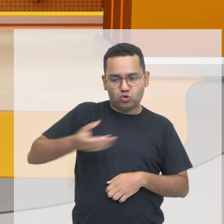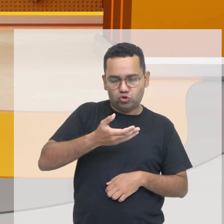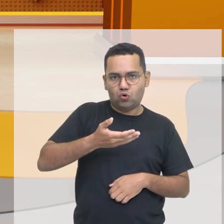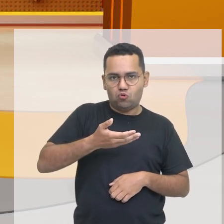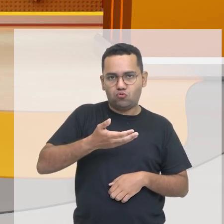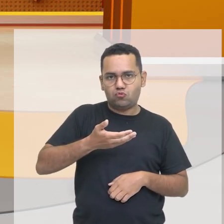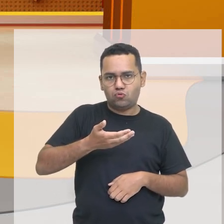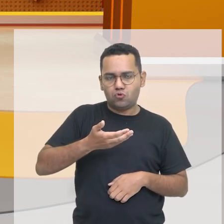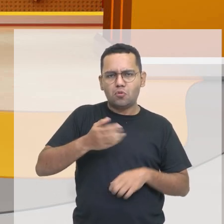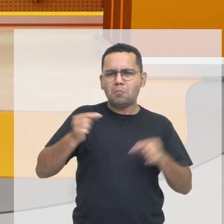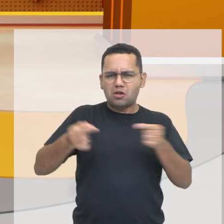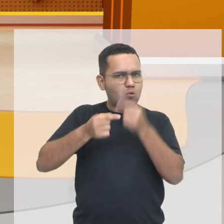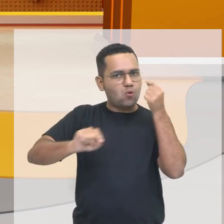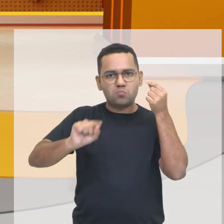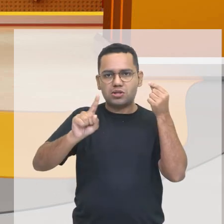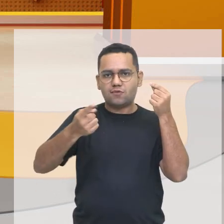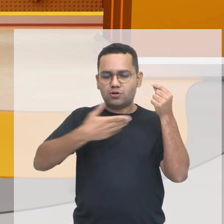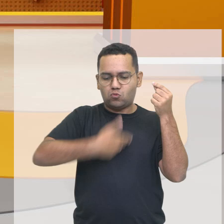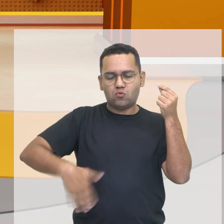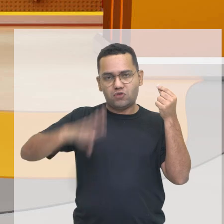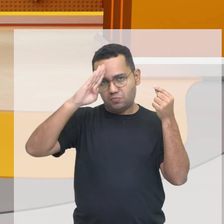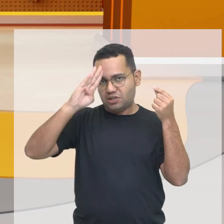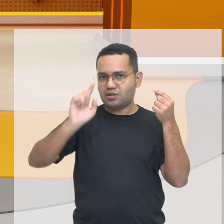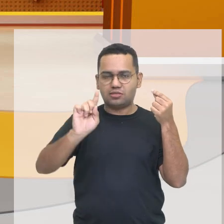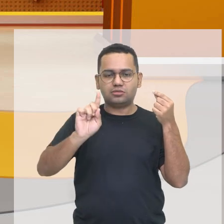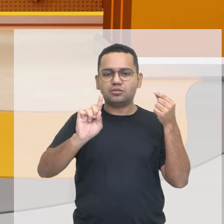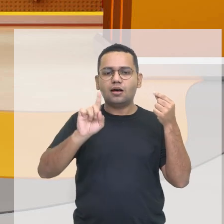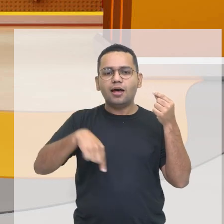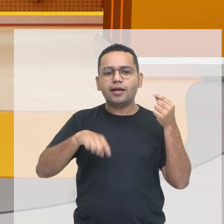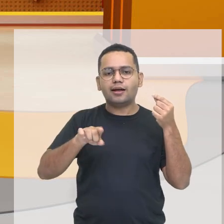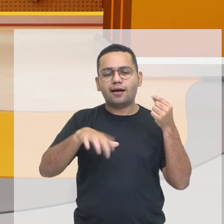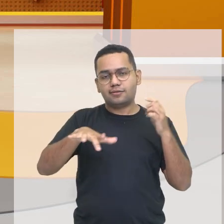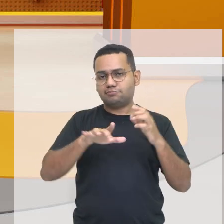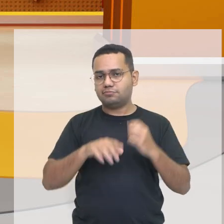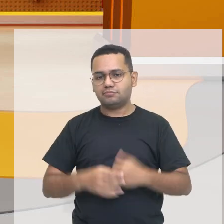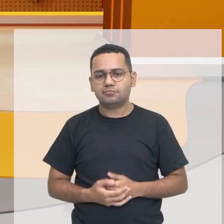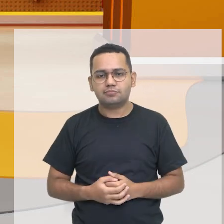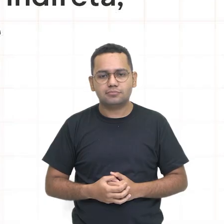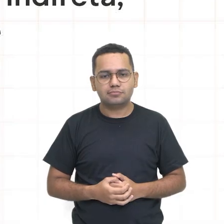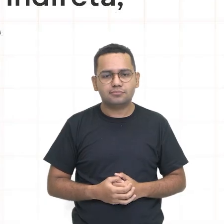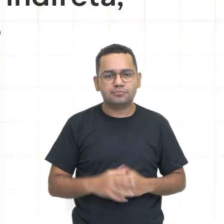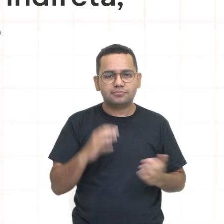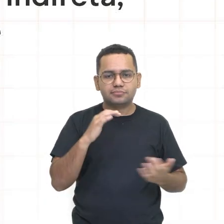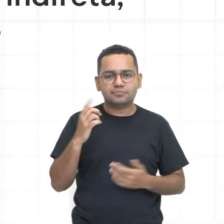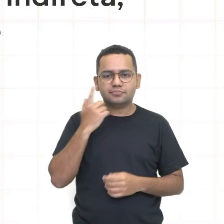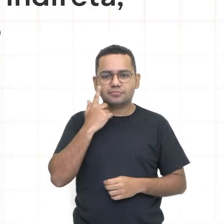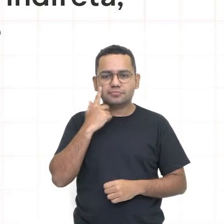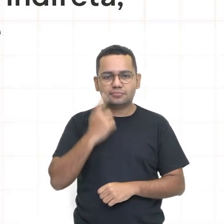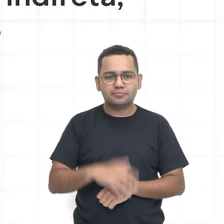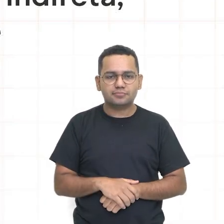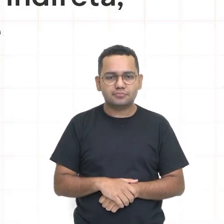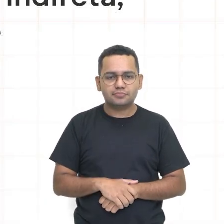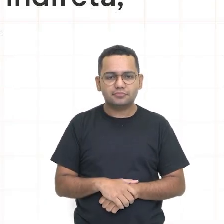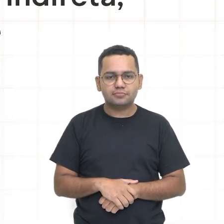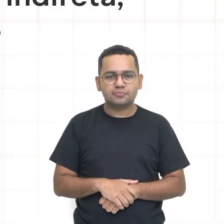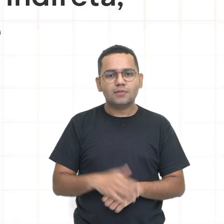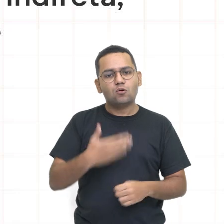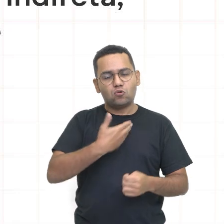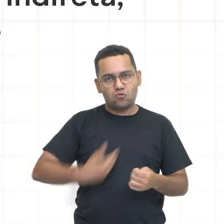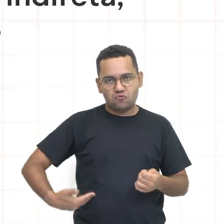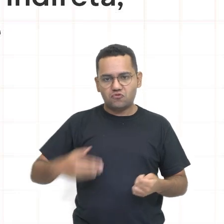regime civil-militar, certo? Vamos lá ao legado do governo de Batista Figueiredo.